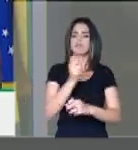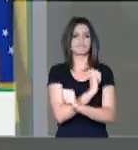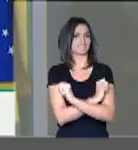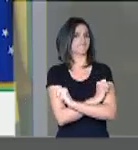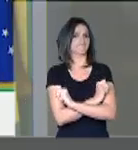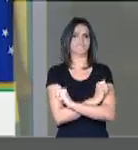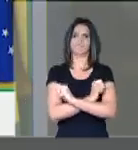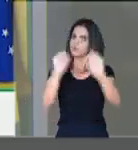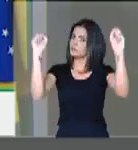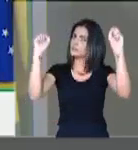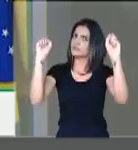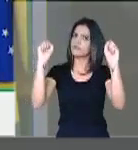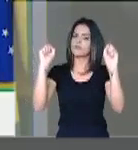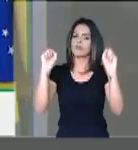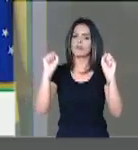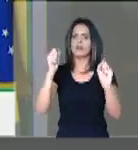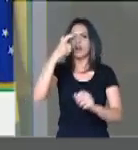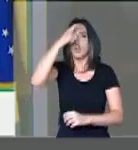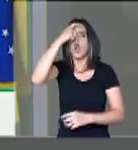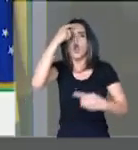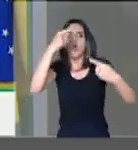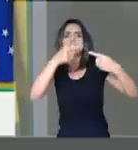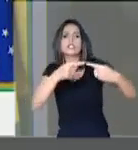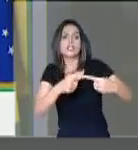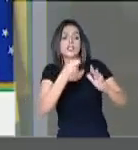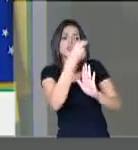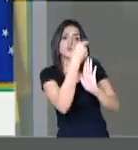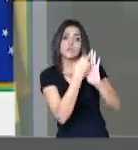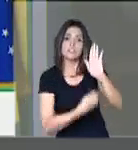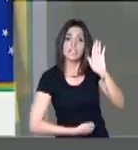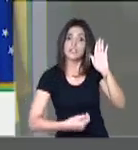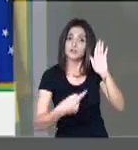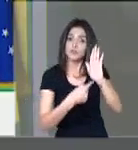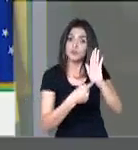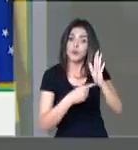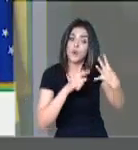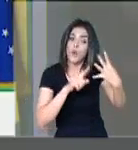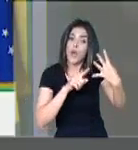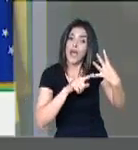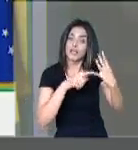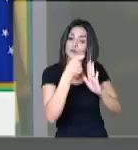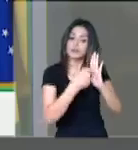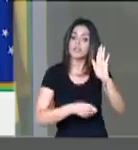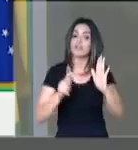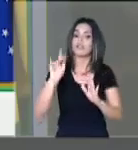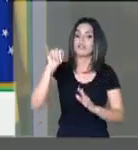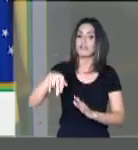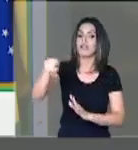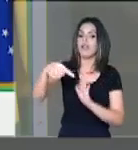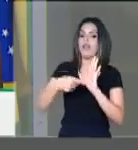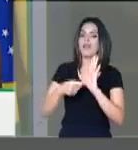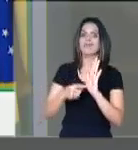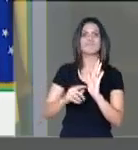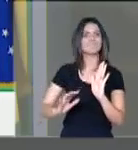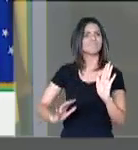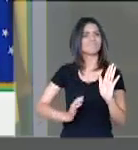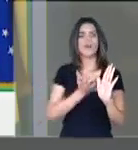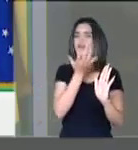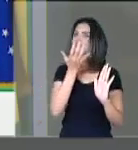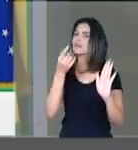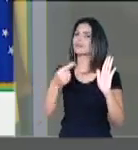possível que não se tenha consenso de que este texto esse quarto texto deputado quem é um desastre